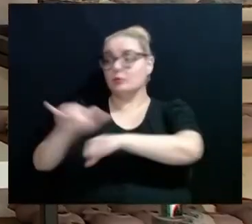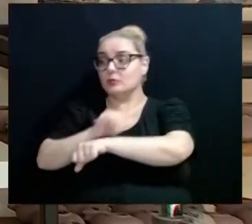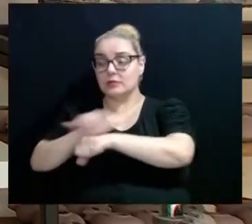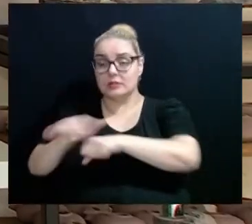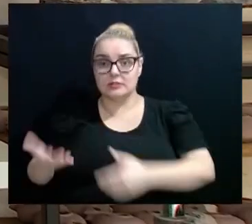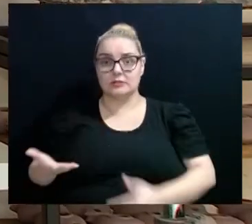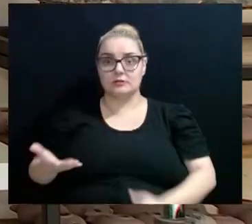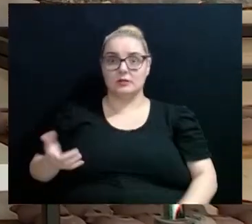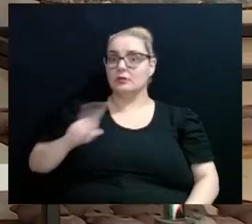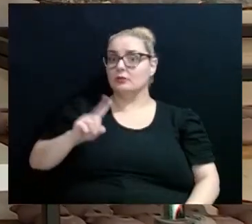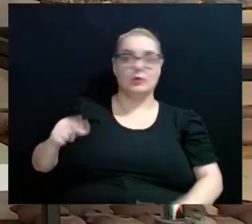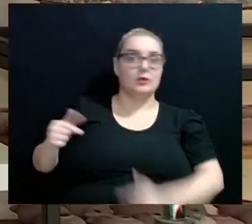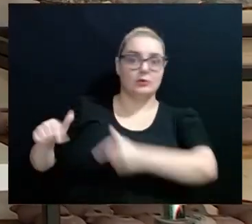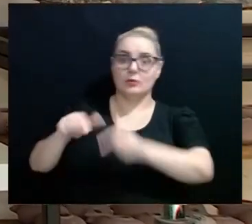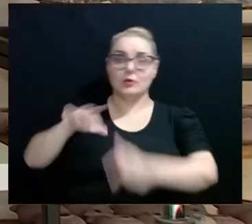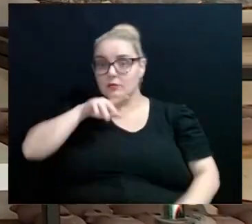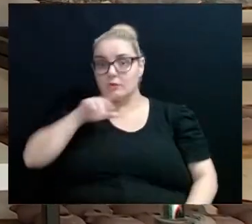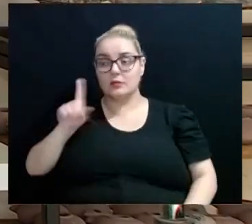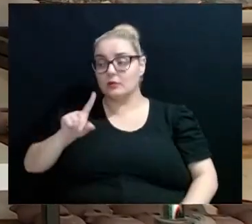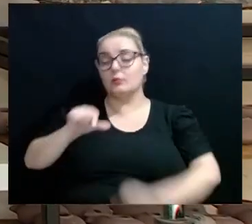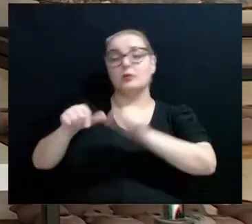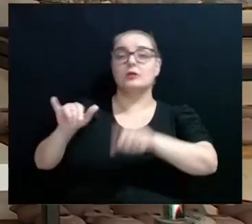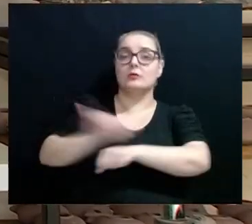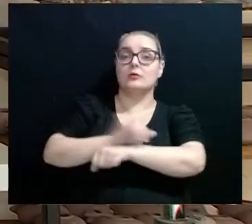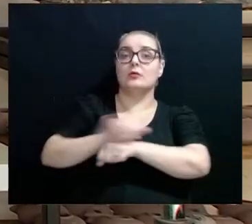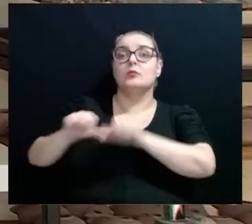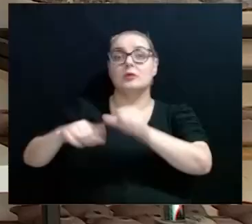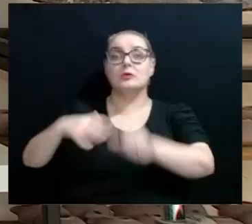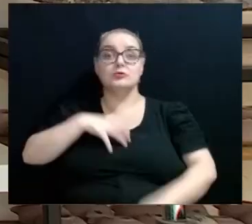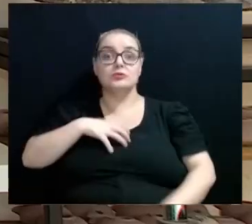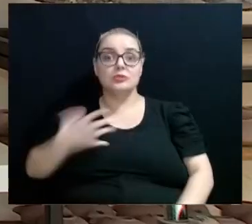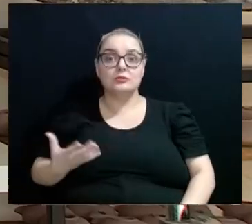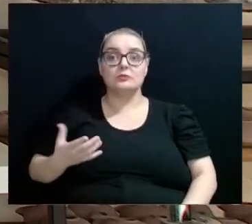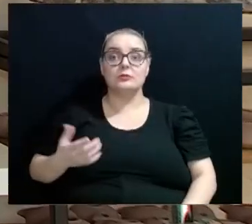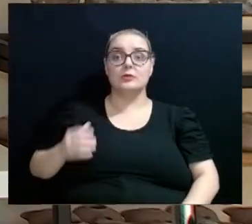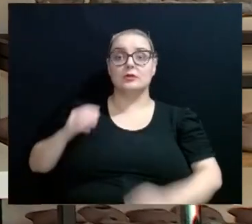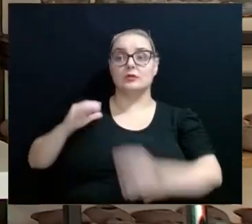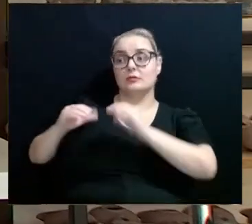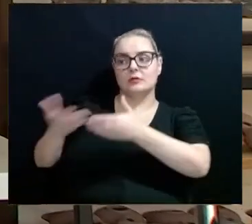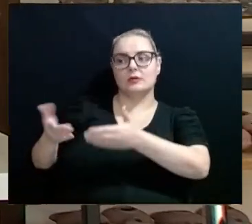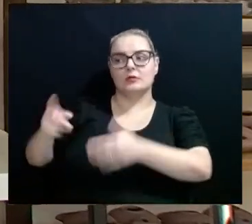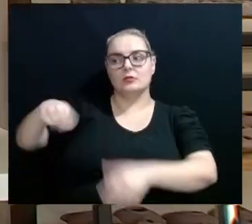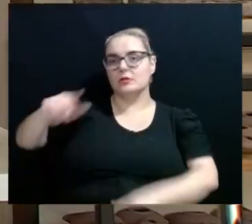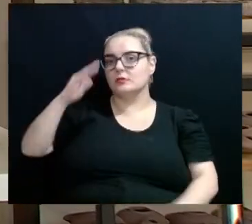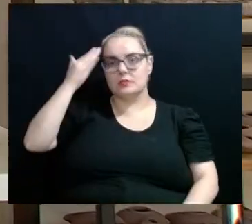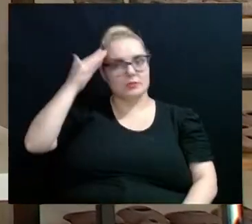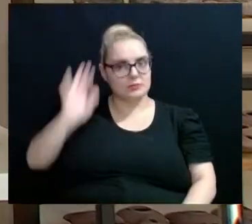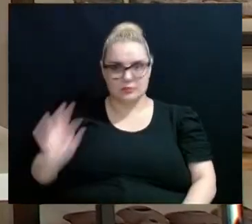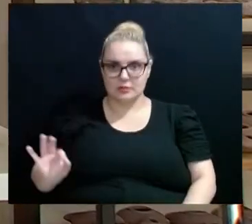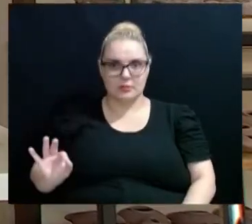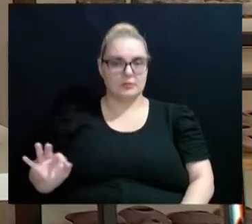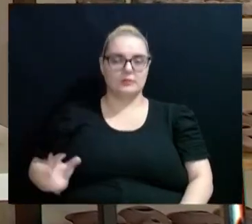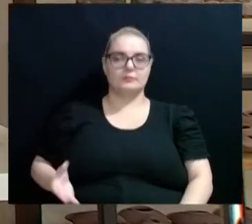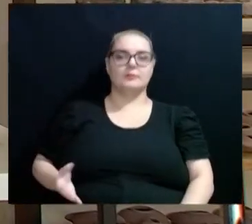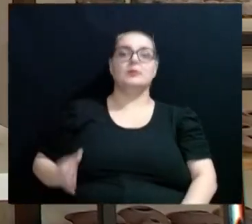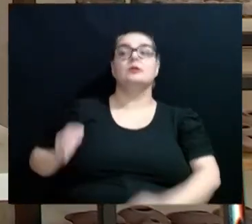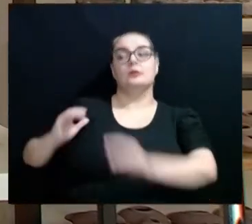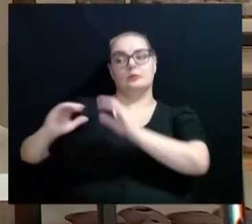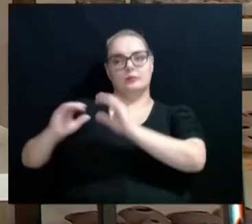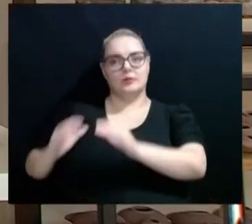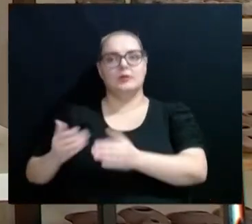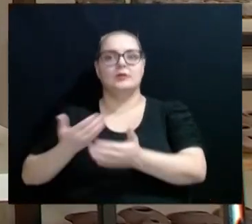não deu agora, então você tem que mudar a estratégia. Não é que o mercado é ruim, você tem que mudar a estratégia, você tem que mudar a forma. Porque às vezes o que você comunica não é o que as pessoas